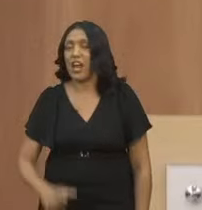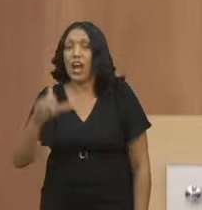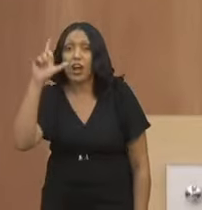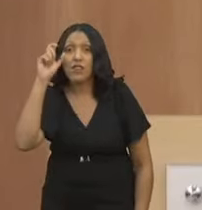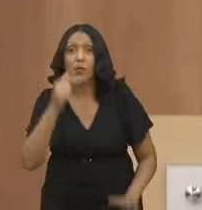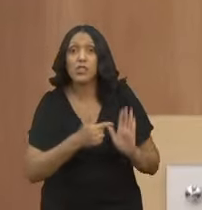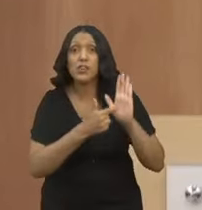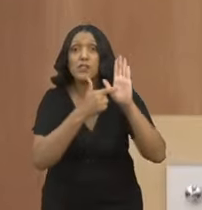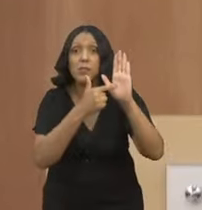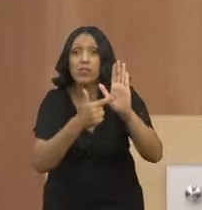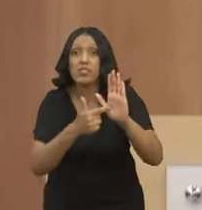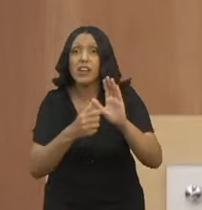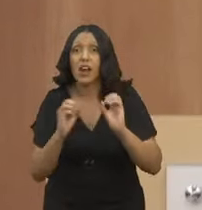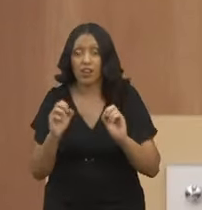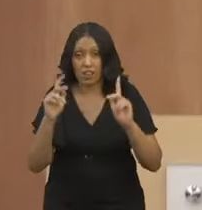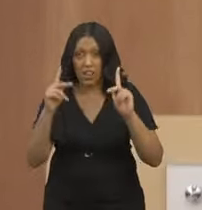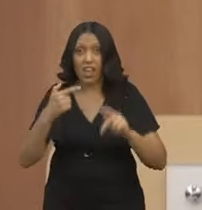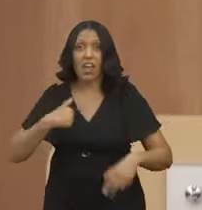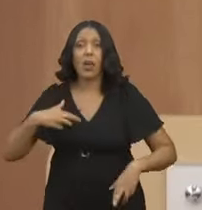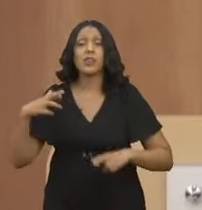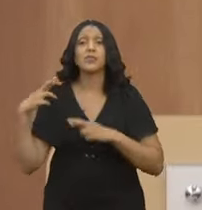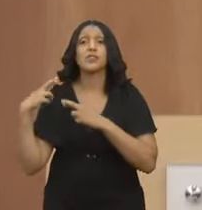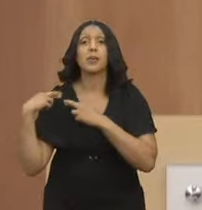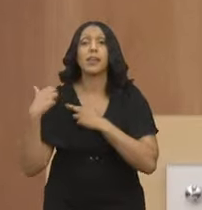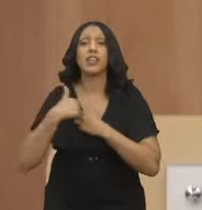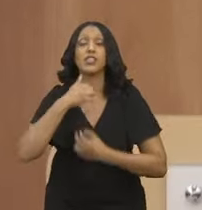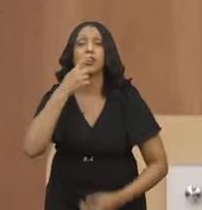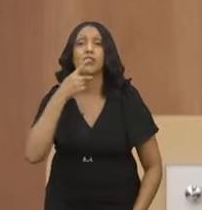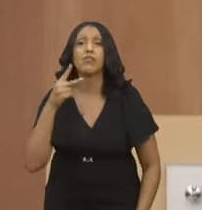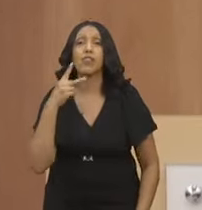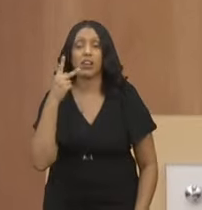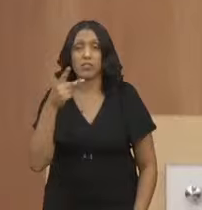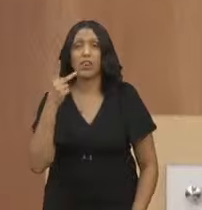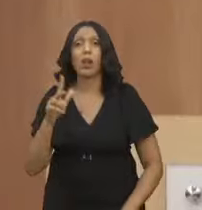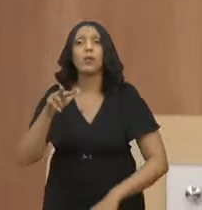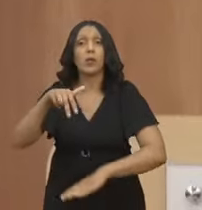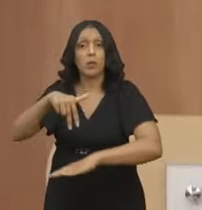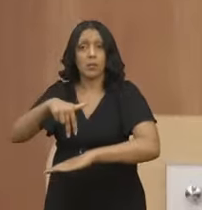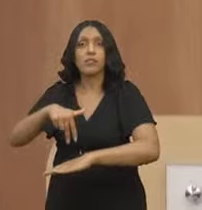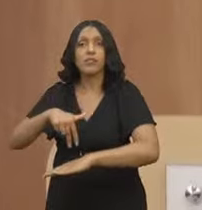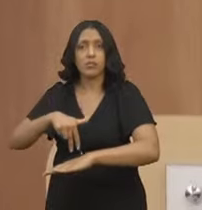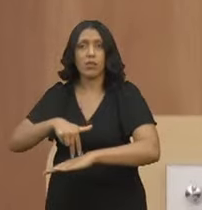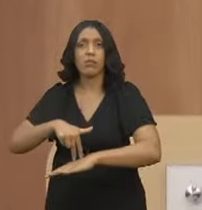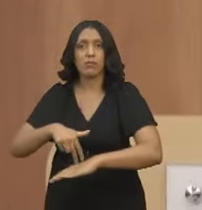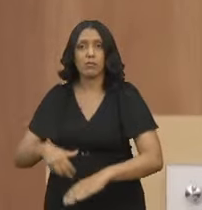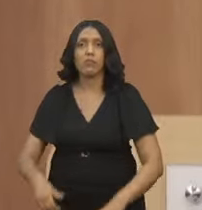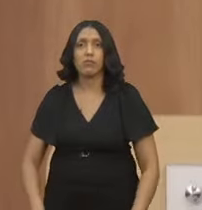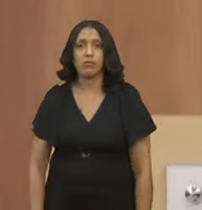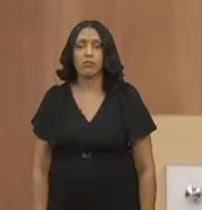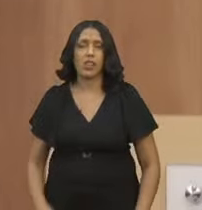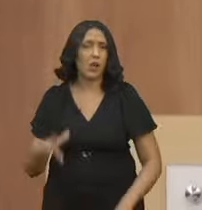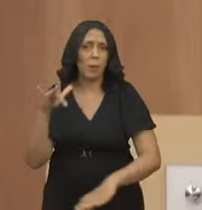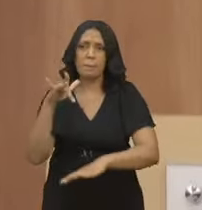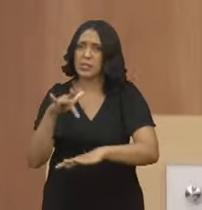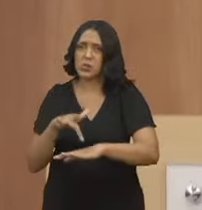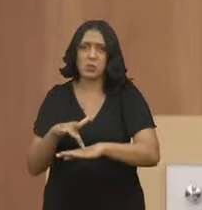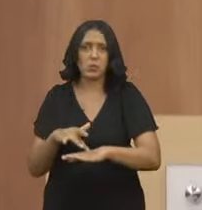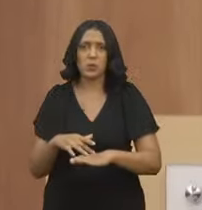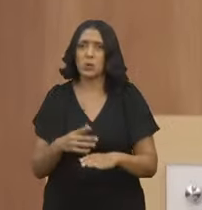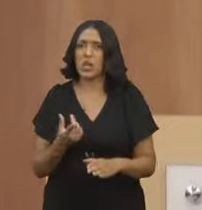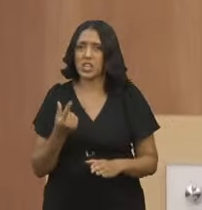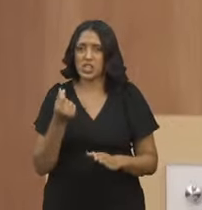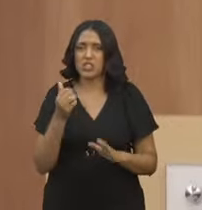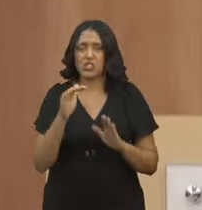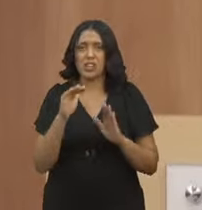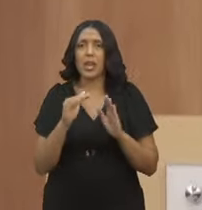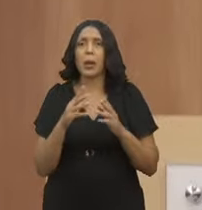gente tem muita responsabilidade do que a gente fala e tudo que a gente fala é checado. Isso é inadmissível. Cortar de merenda é inadmissível. Vou finalizar aqui, senão o